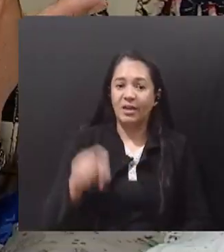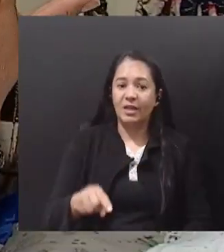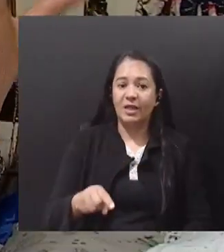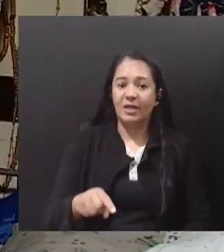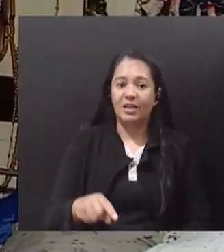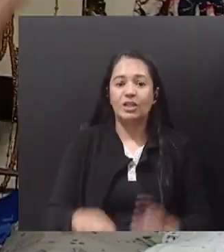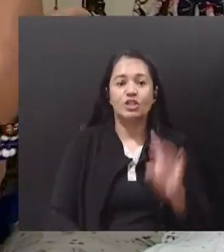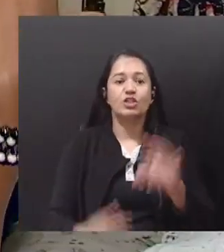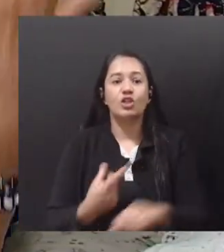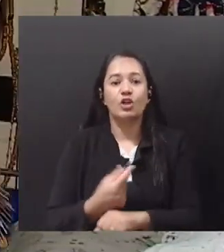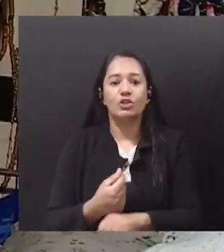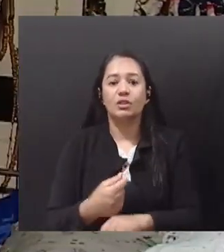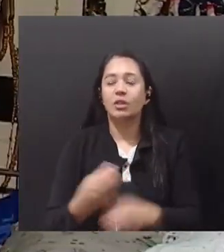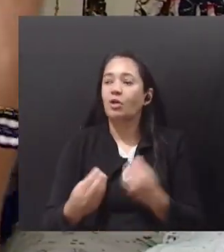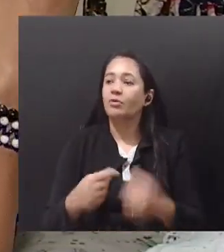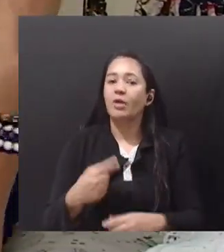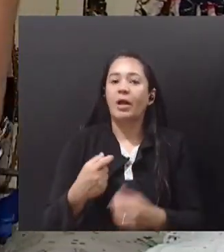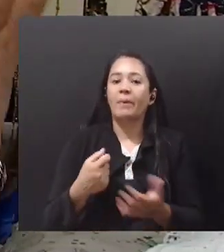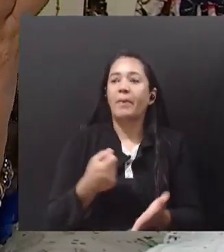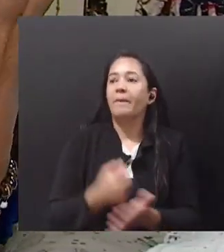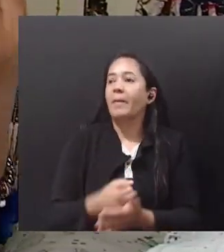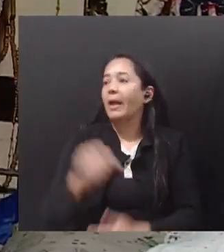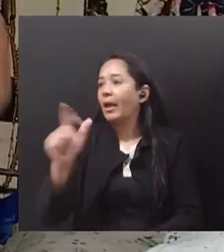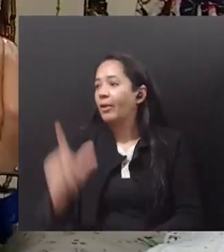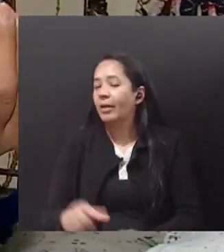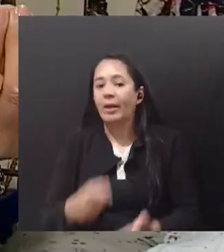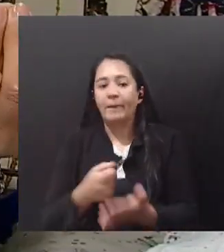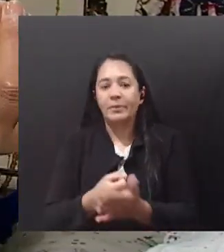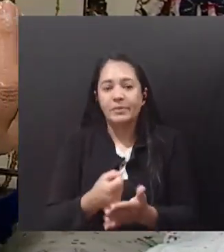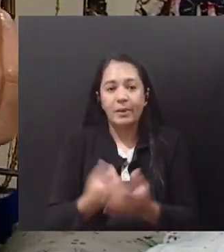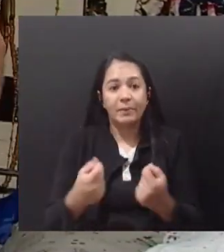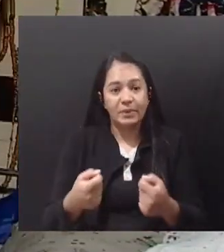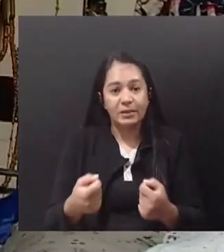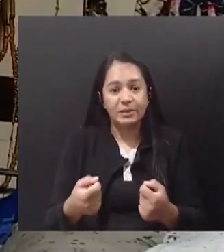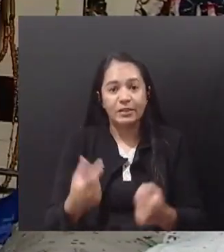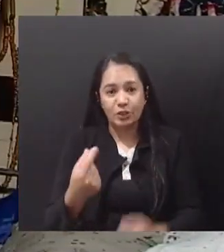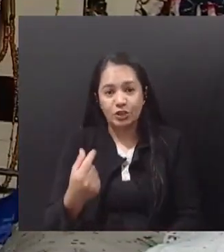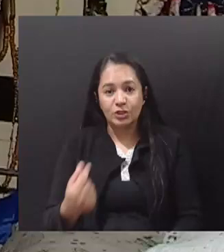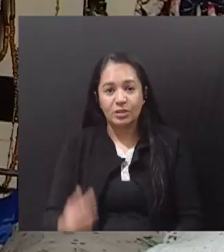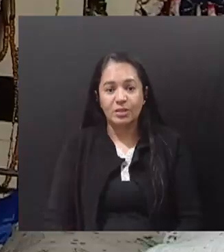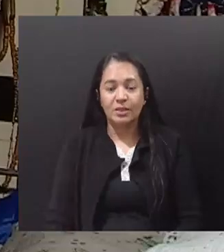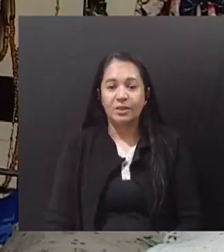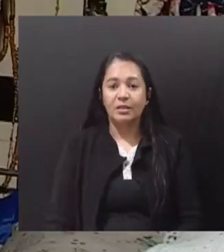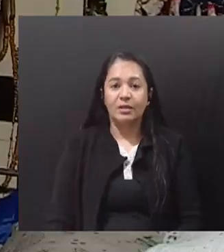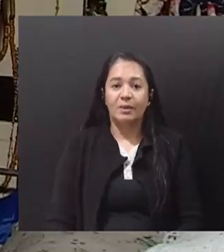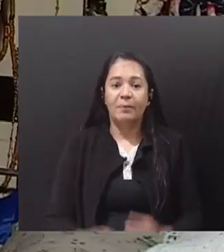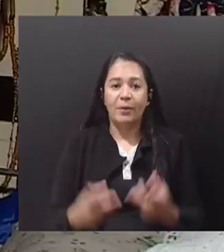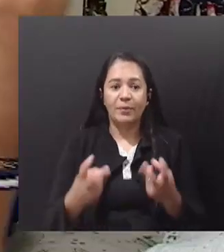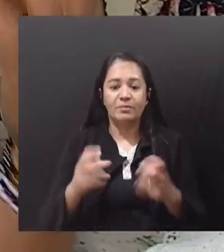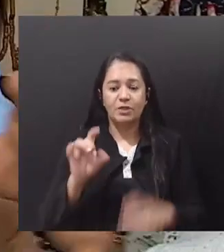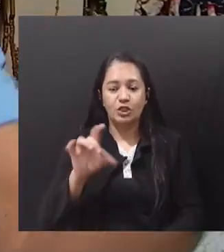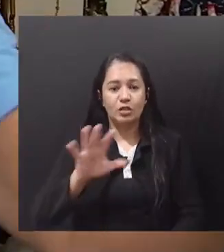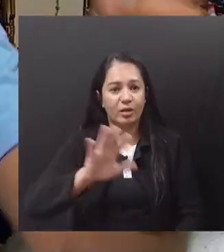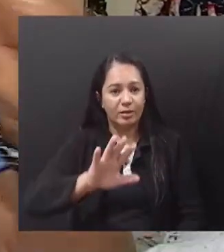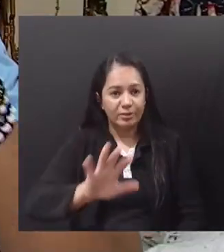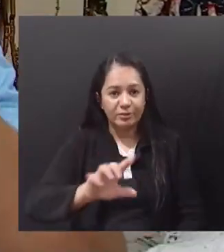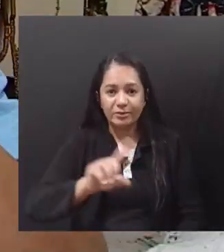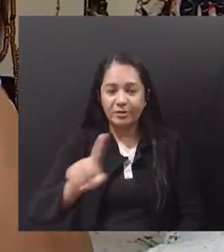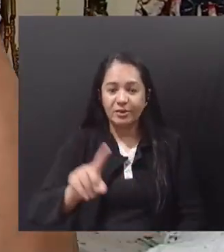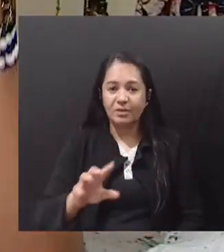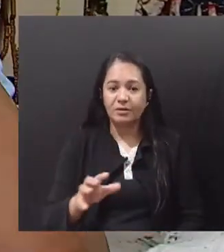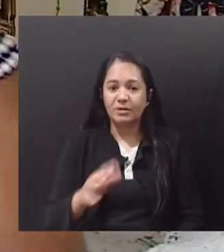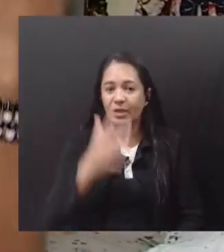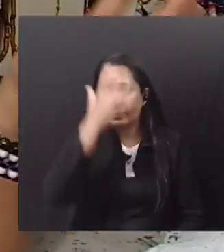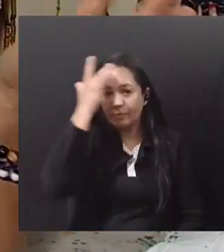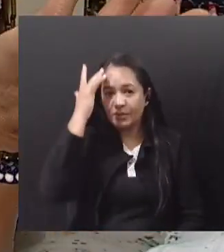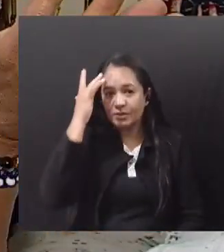falava, como assim? A gente tem que pagar aluguel, a gente precisa pagar as contas, a gente precisa de dinheiro. Mas eu percebi que não é só isso. De repente você está aqui, a pessoa está vendo uma roupa,